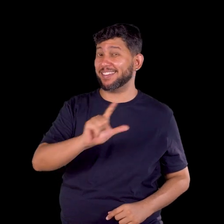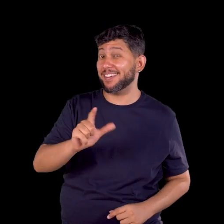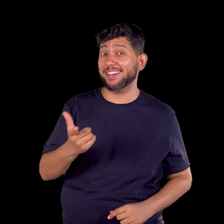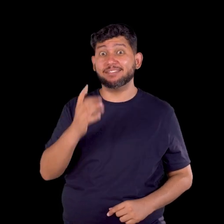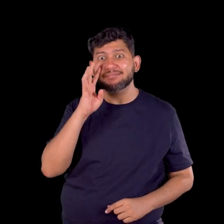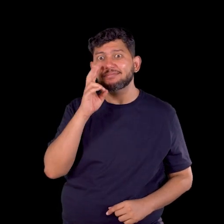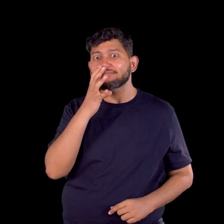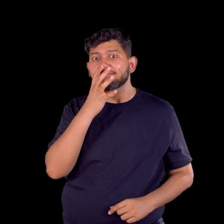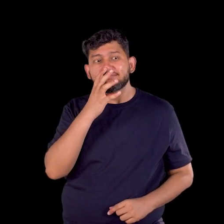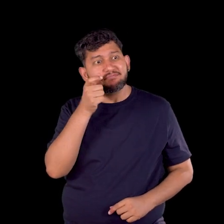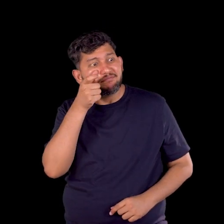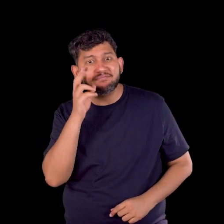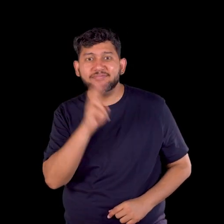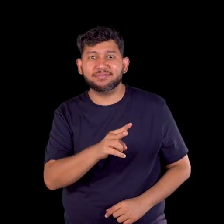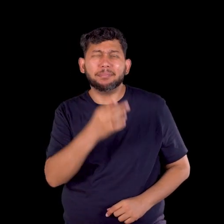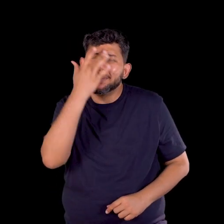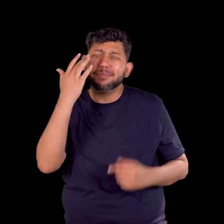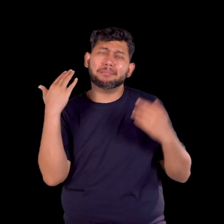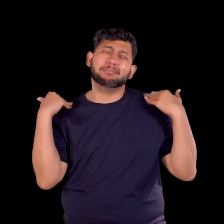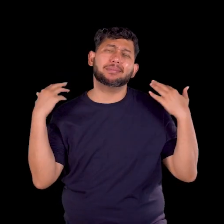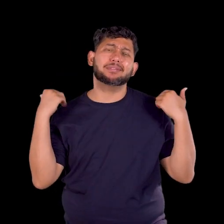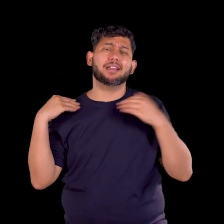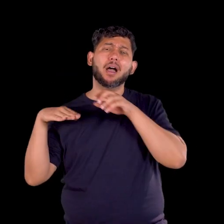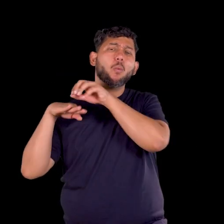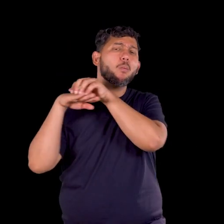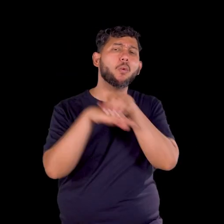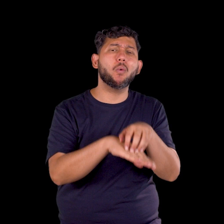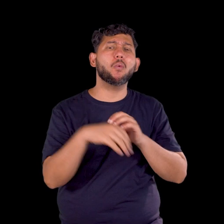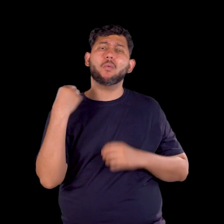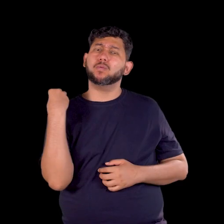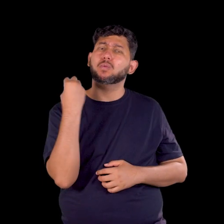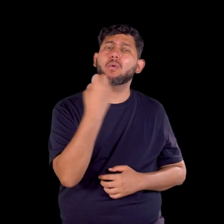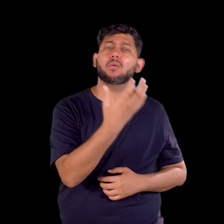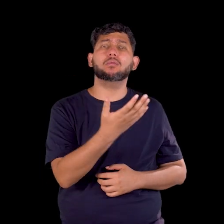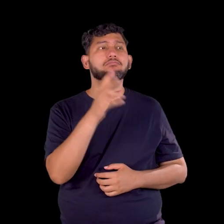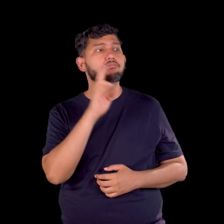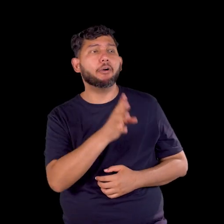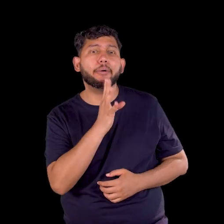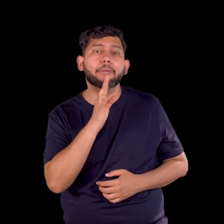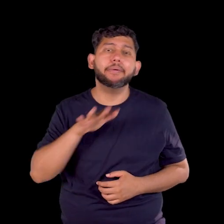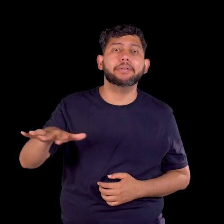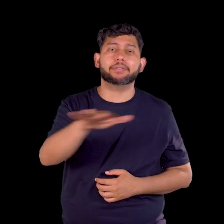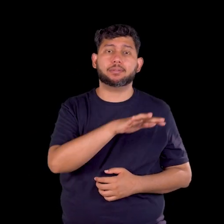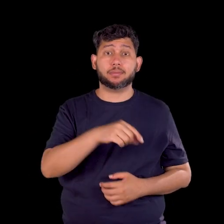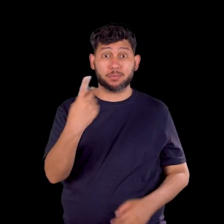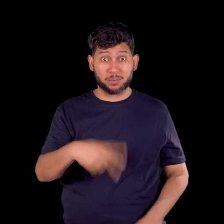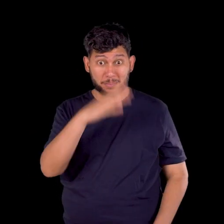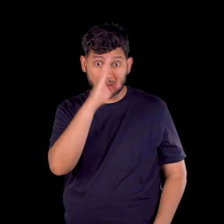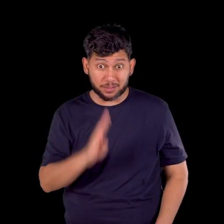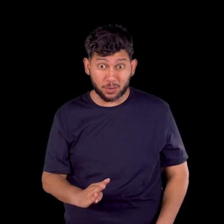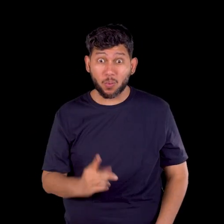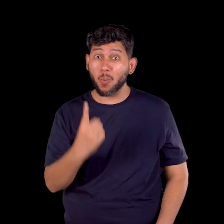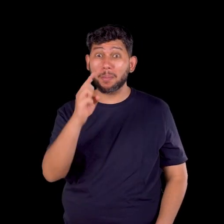naturais que atraem viajantes durante o ano todo, estimativas indicam que para mais de 1 milhão de pessoas no Brasil, as